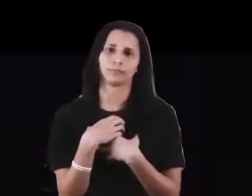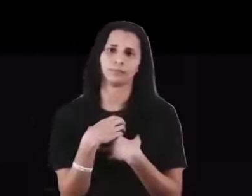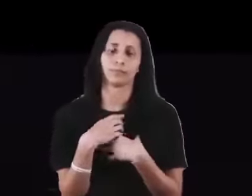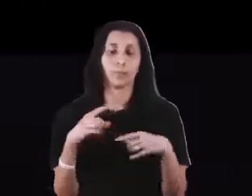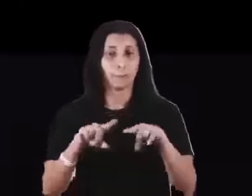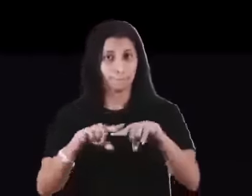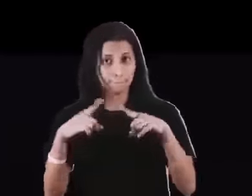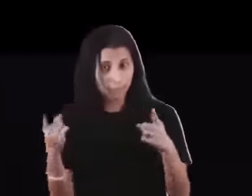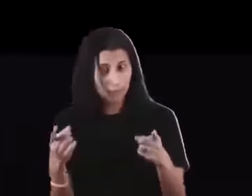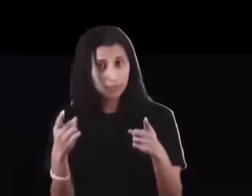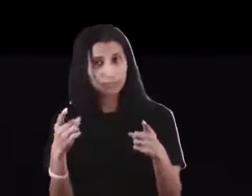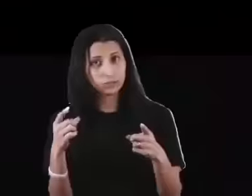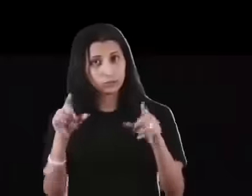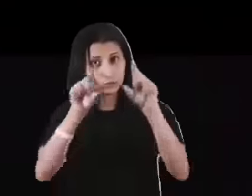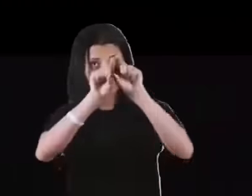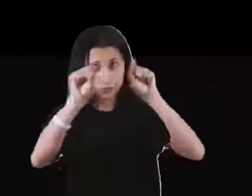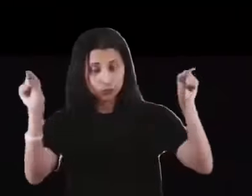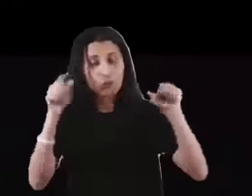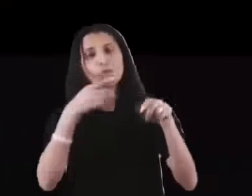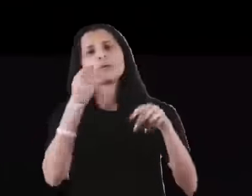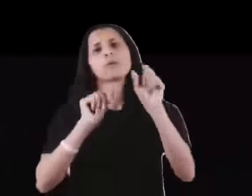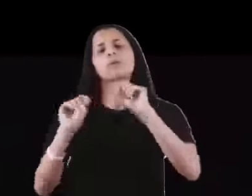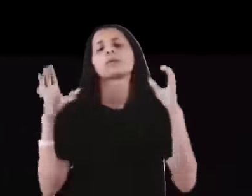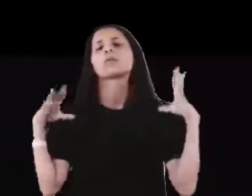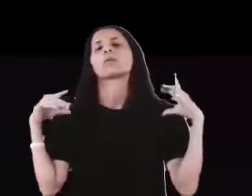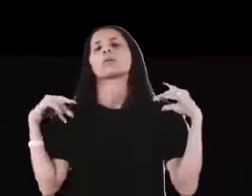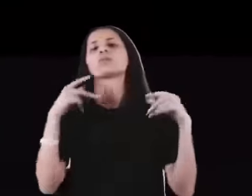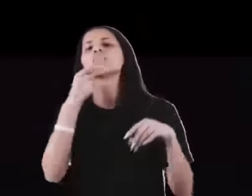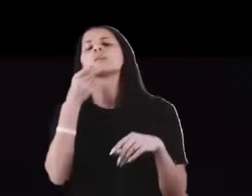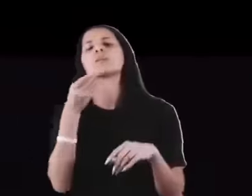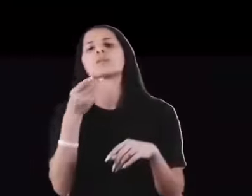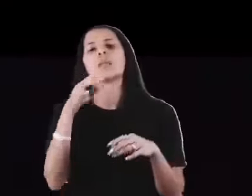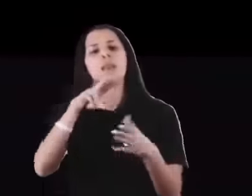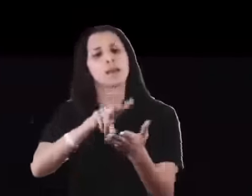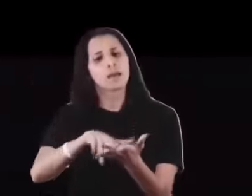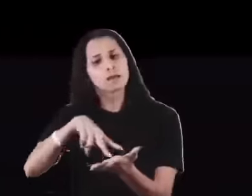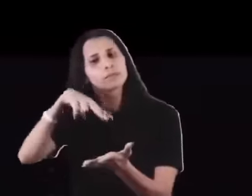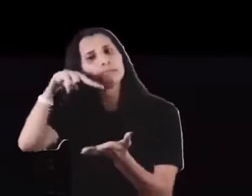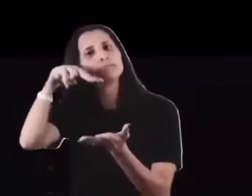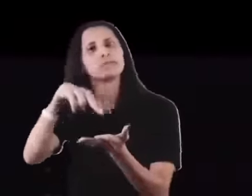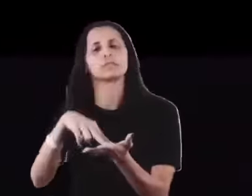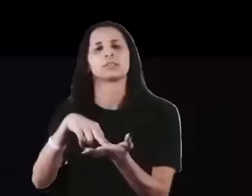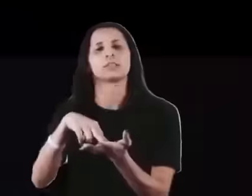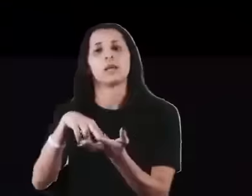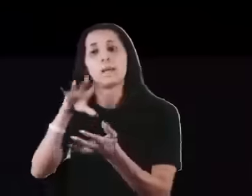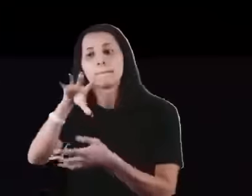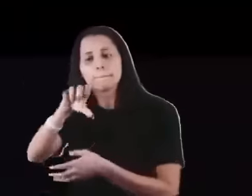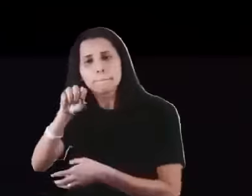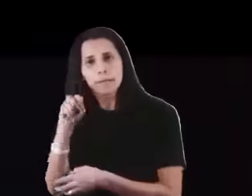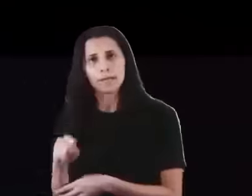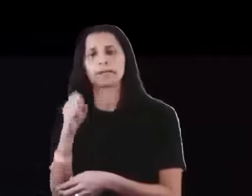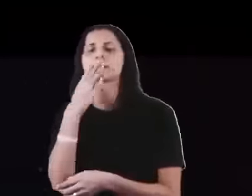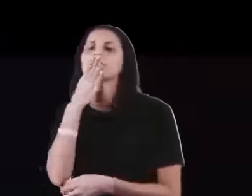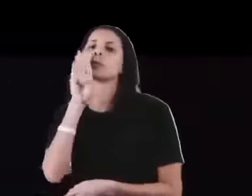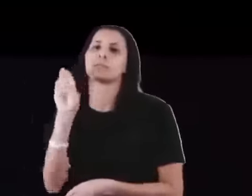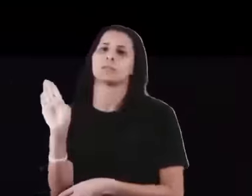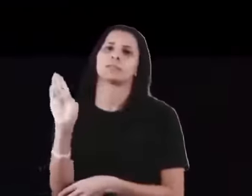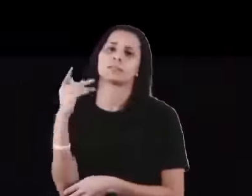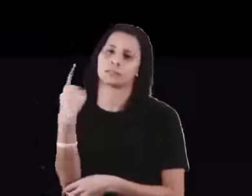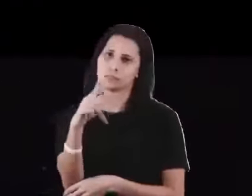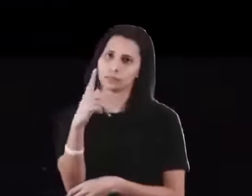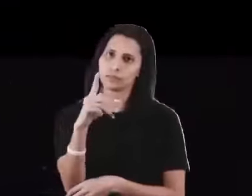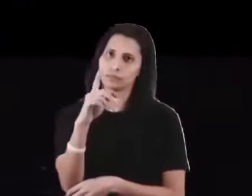mas o texto diz que o Anjo disse o que para ela disse Levante e agarre a promessa